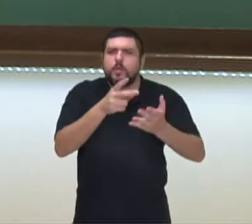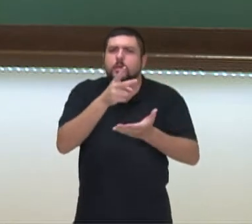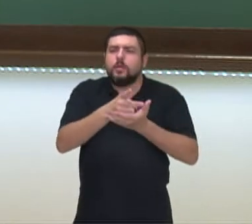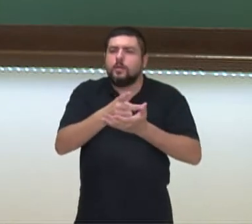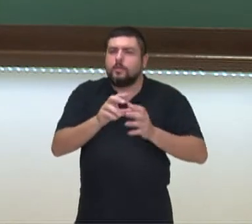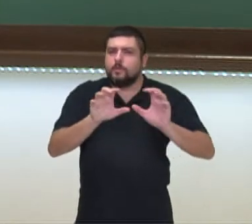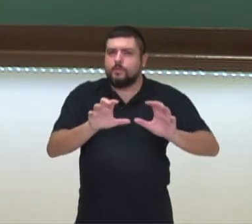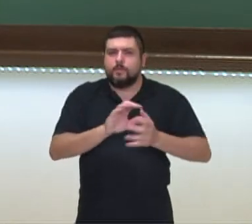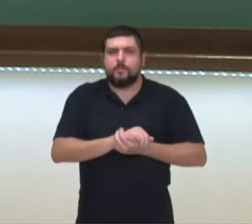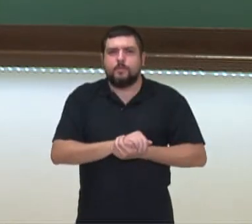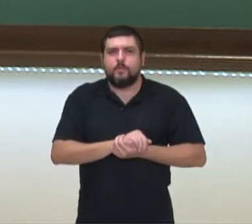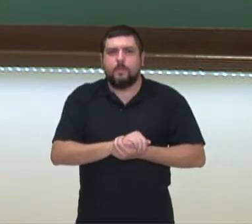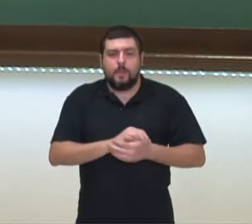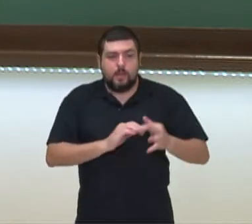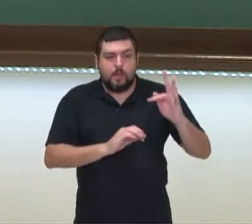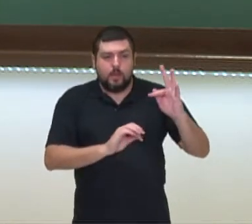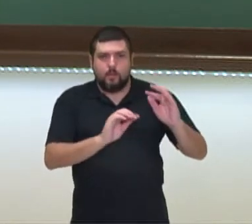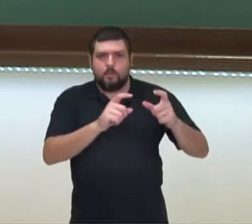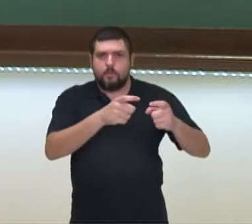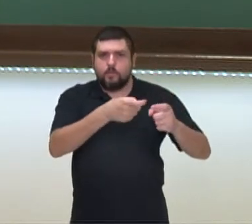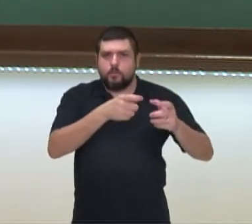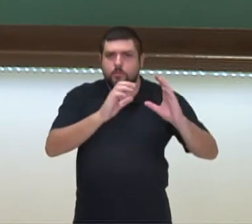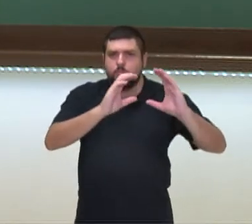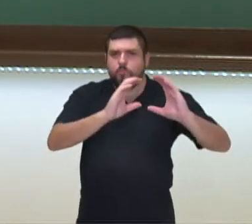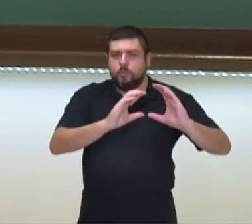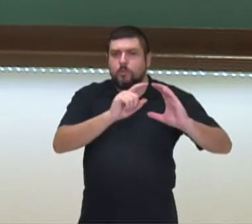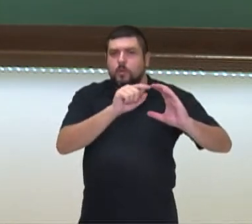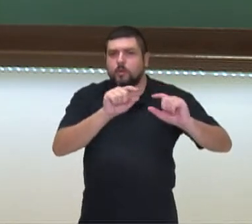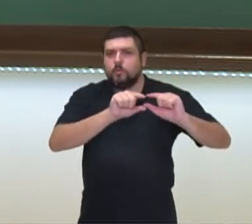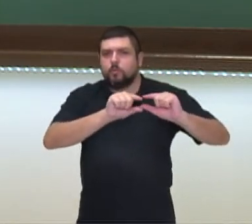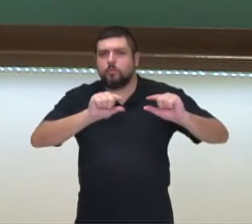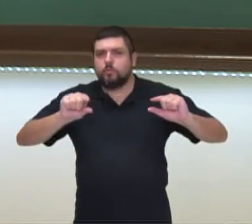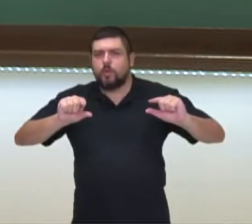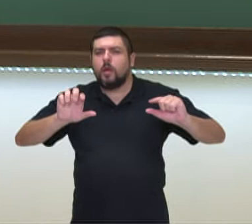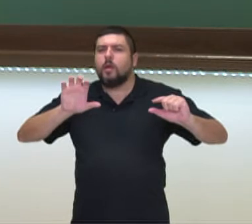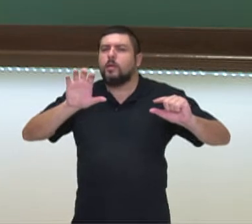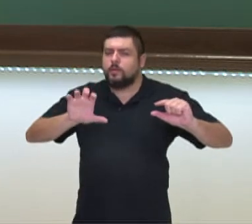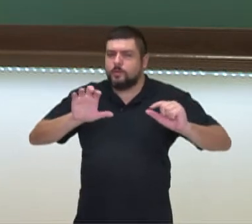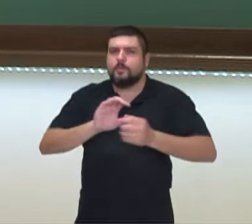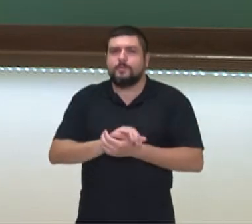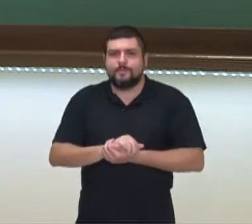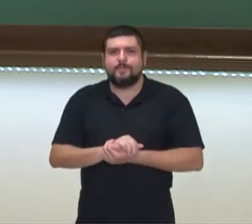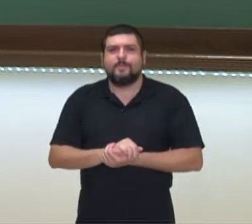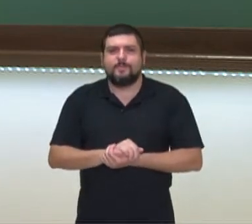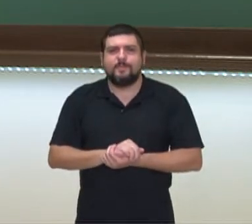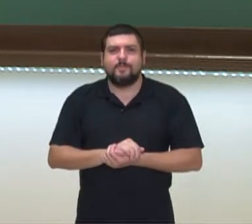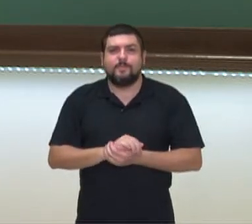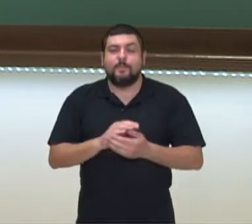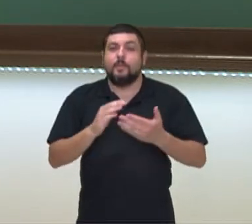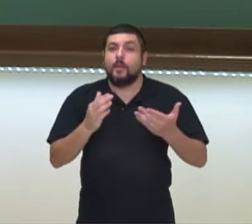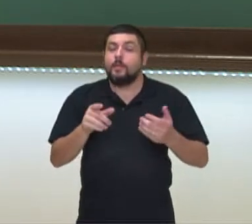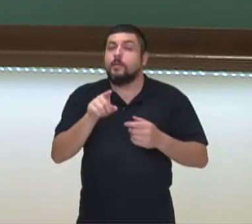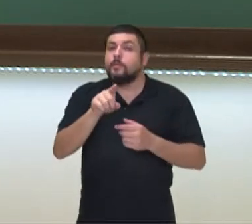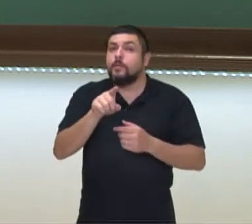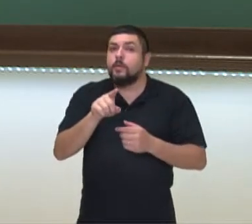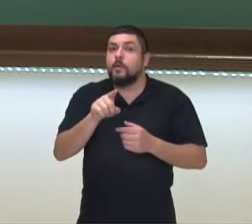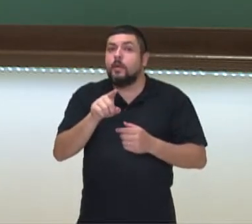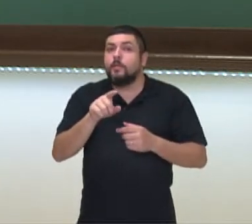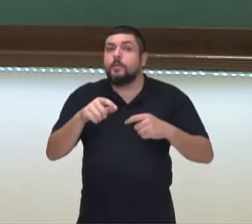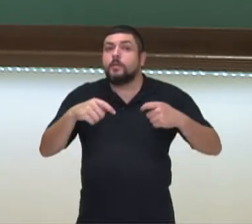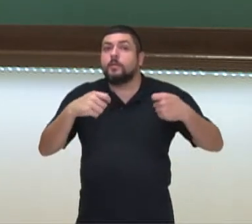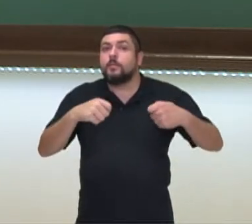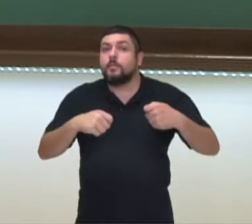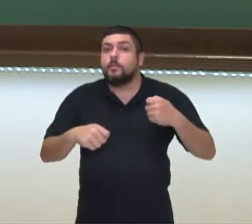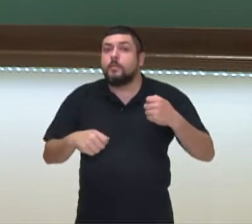no caso da função afim, essa é a carinha dela. Quando você olhar para essa lei de formação, você tem que bater o olho e falar, opa, tem